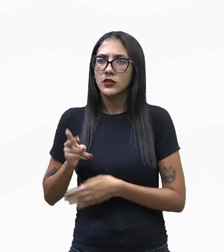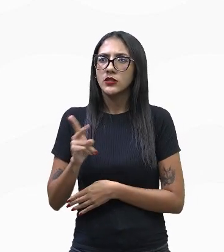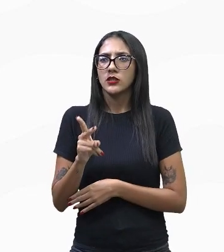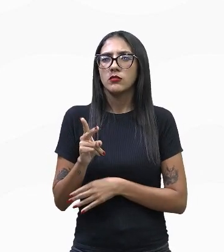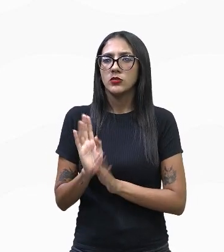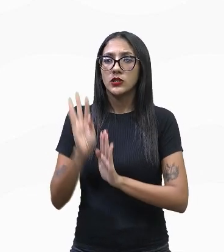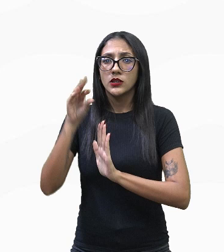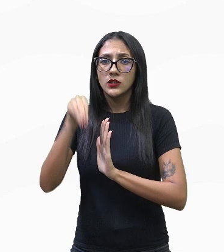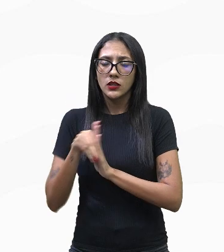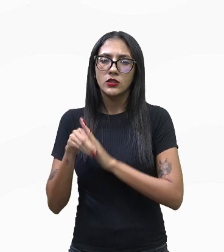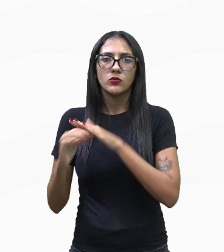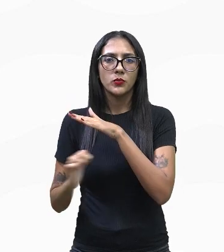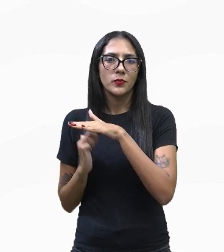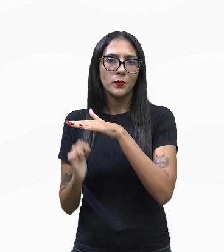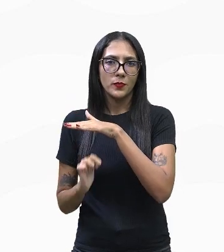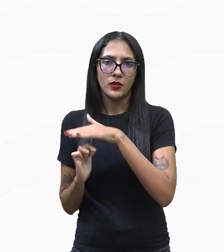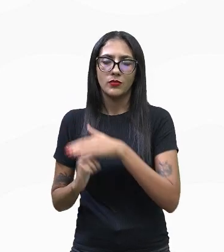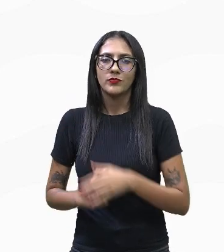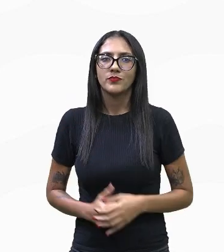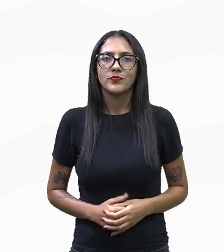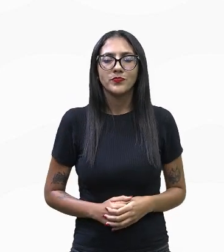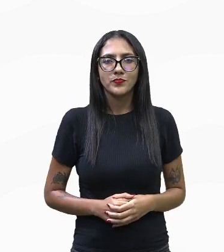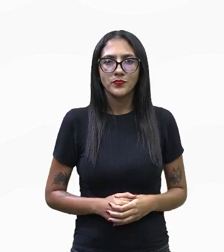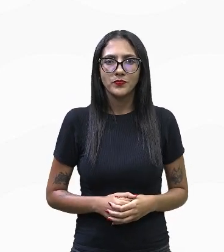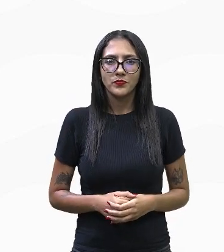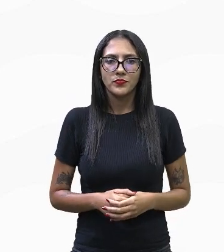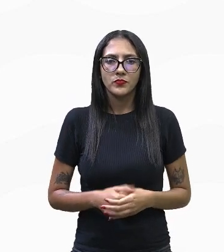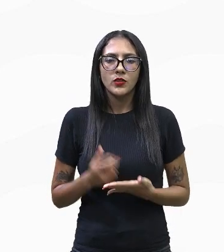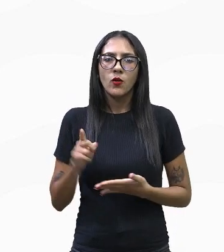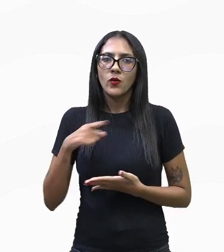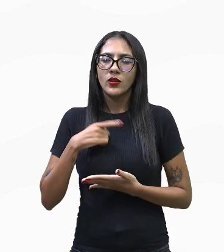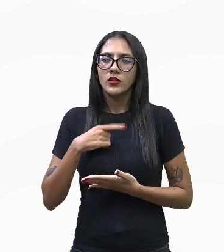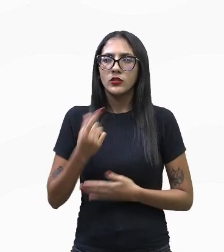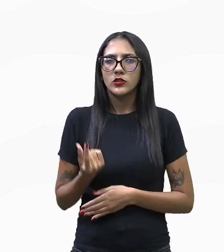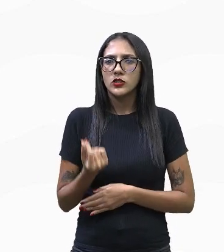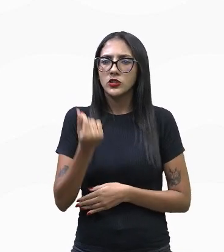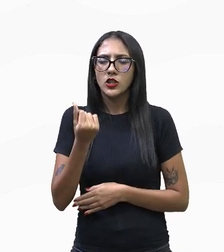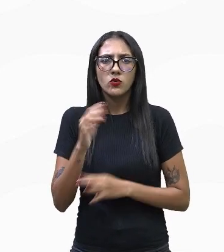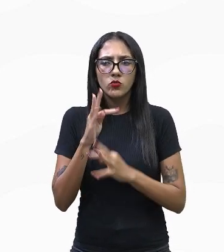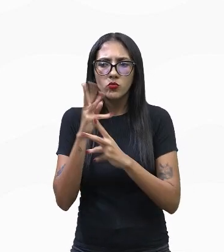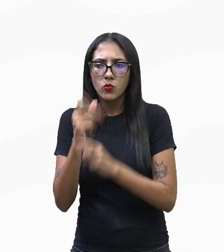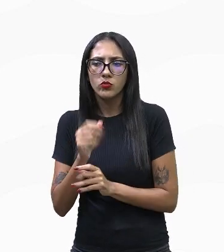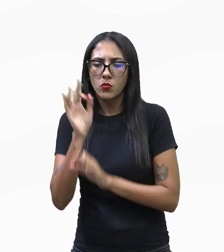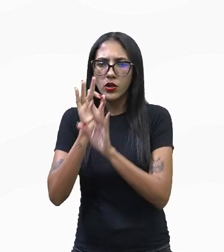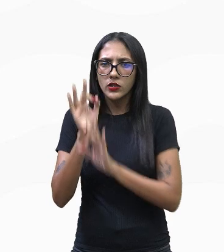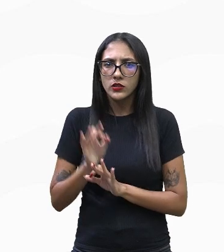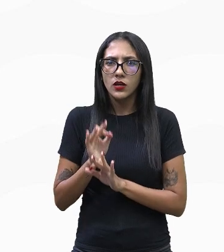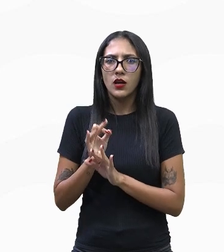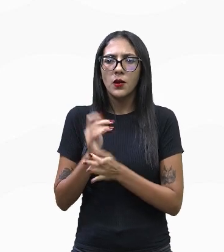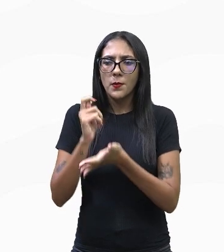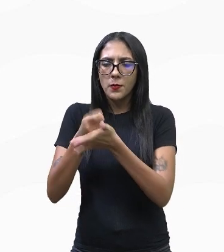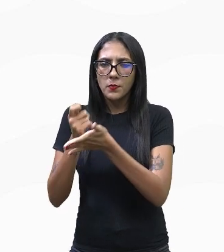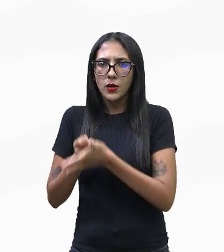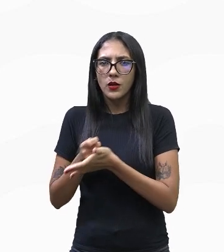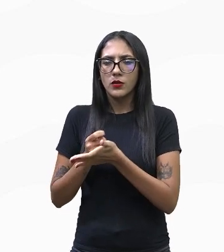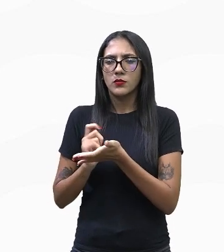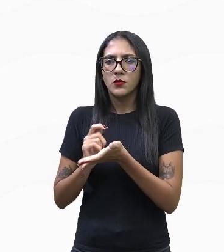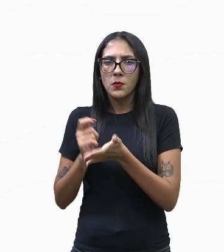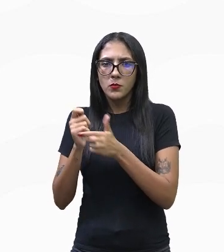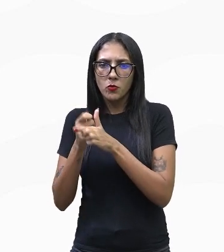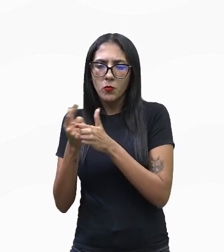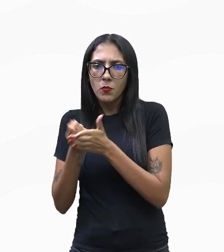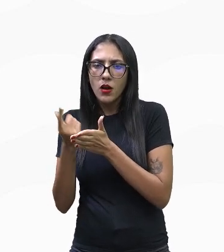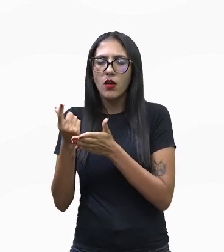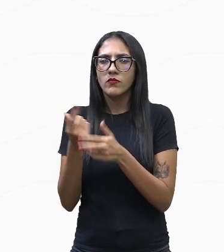funcionário, a pessoa, o fornecedor, o salário, todas as despesas de modo geral, mas ele também permite que a sua